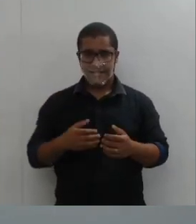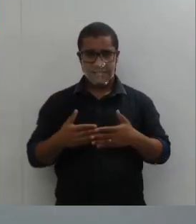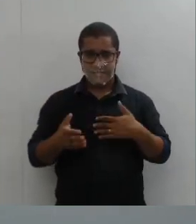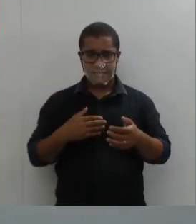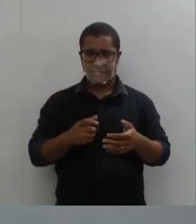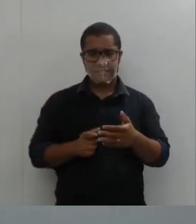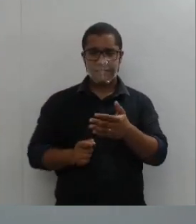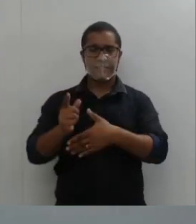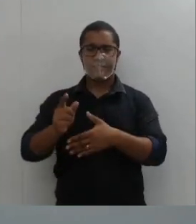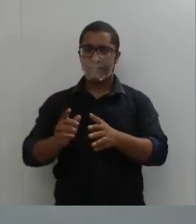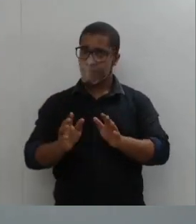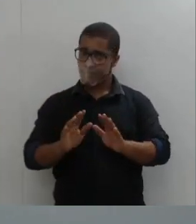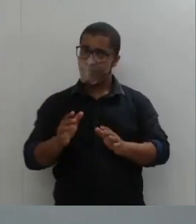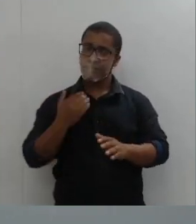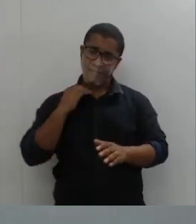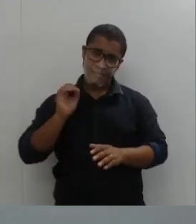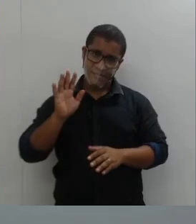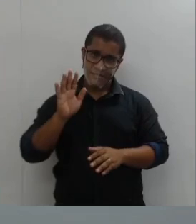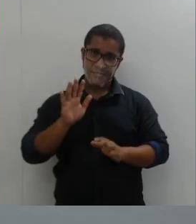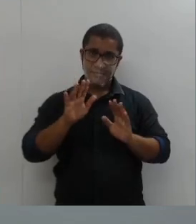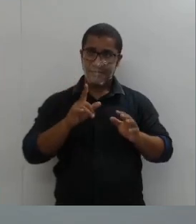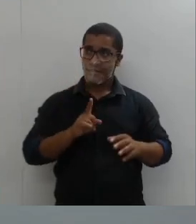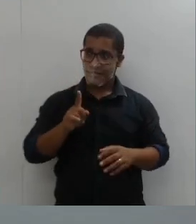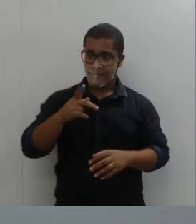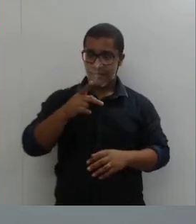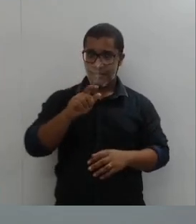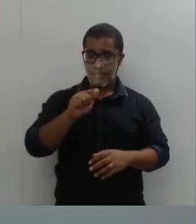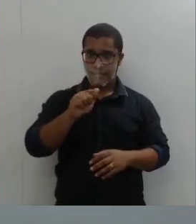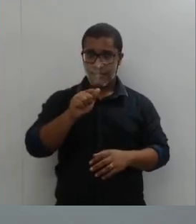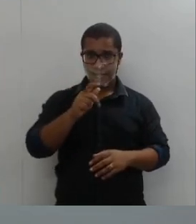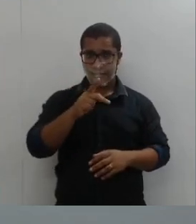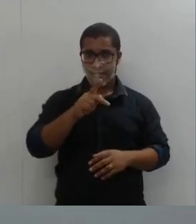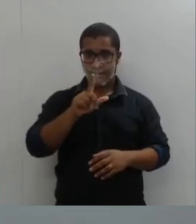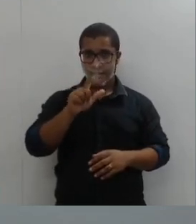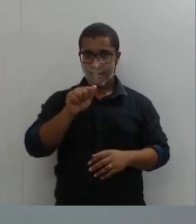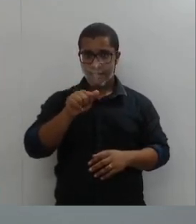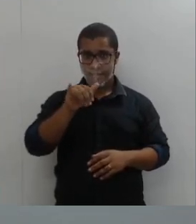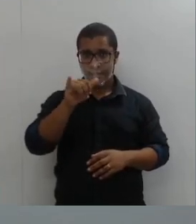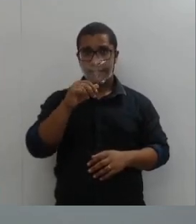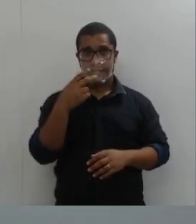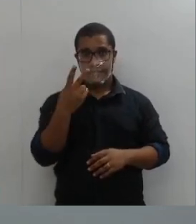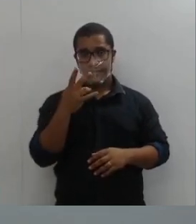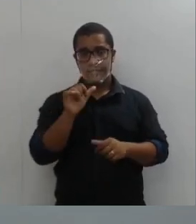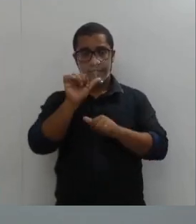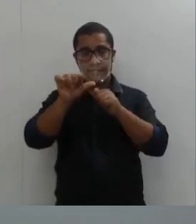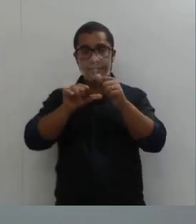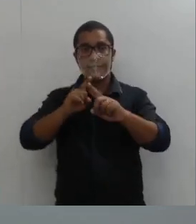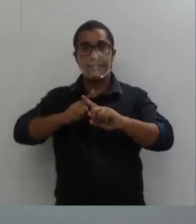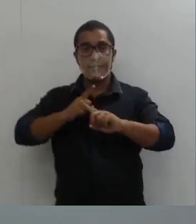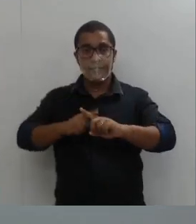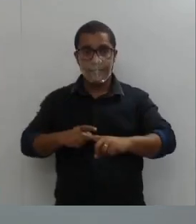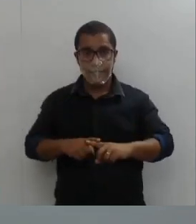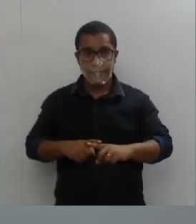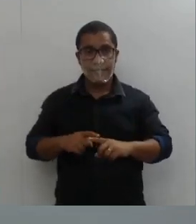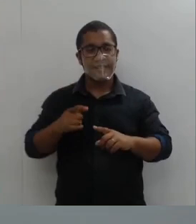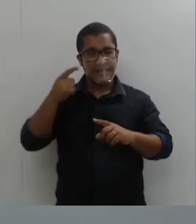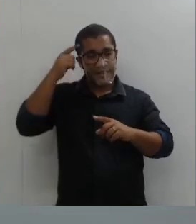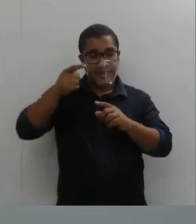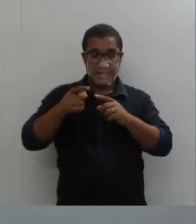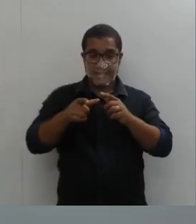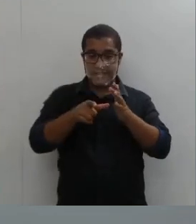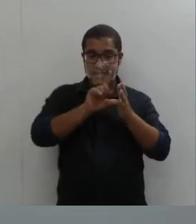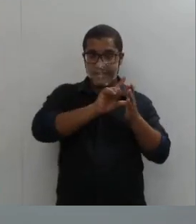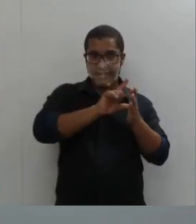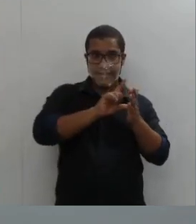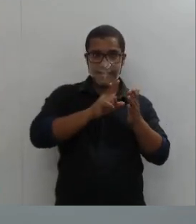jeito, né? Mas é um jogo bem legal. E aí o PlayStation 2 ele vem com a revolução. Por quê? Ao contrário dos anteriores, onde